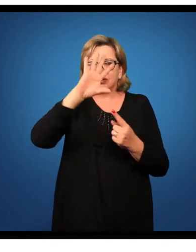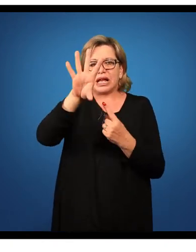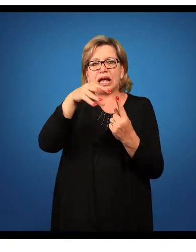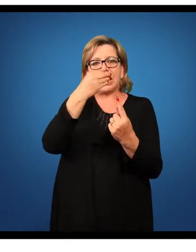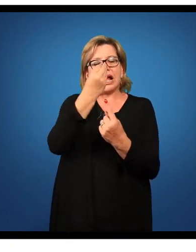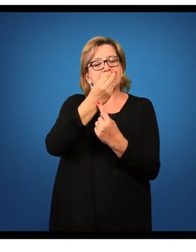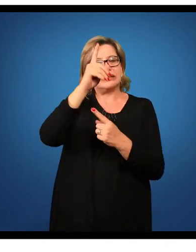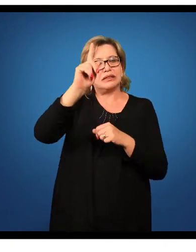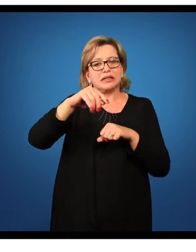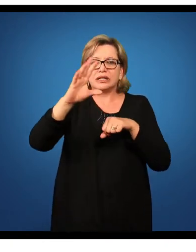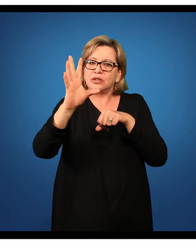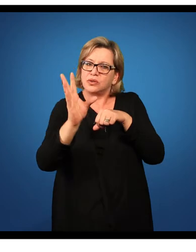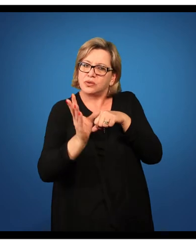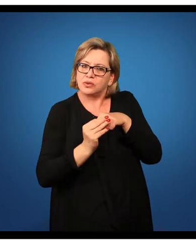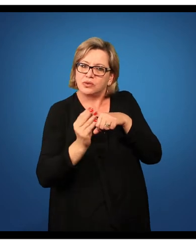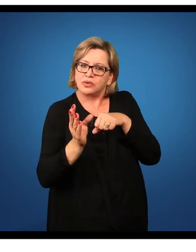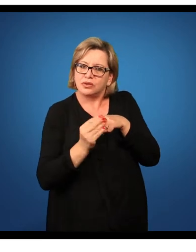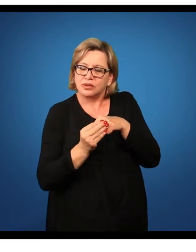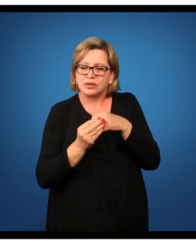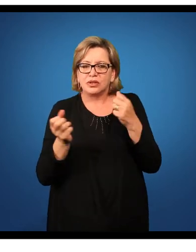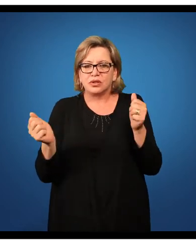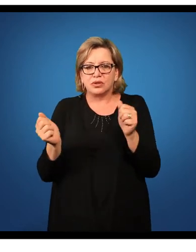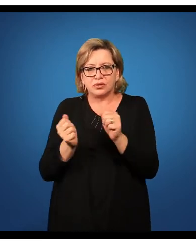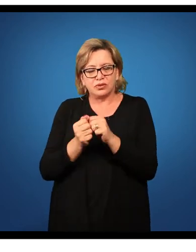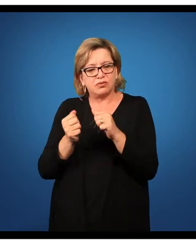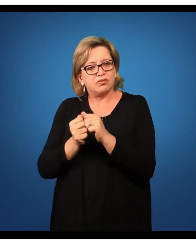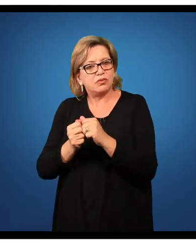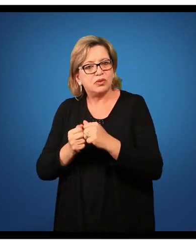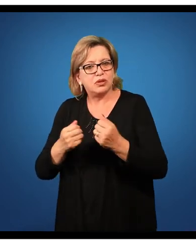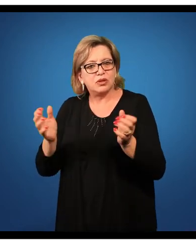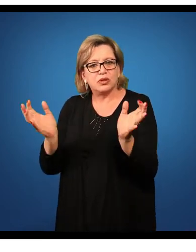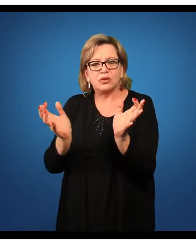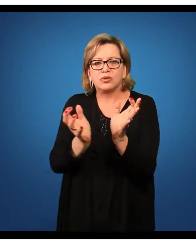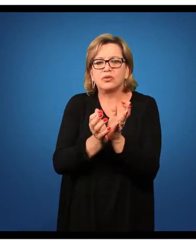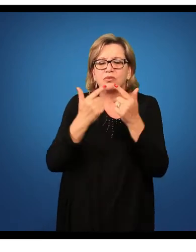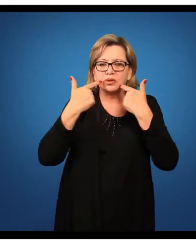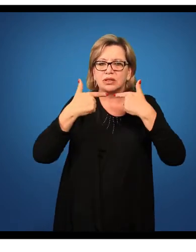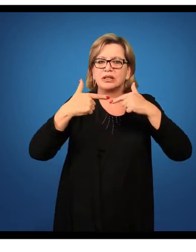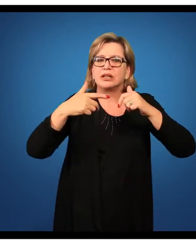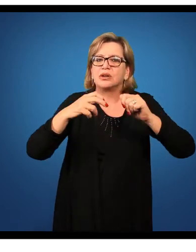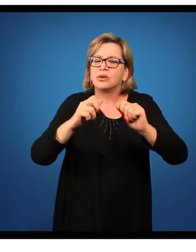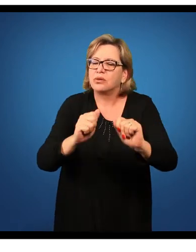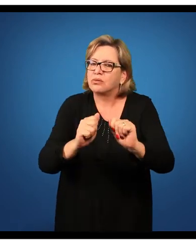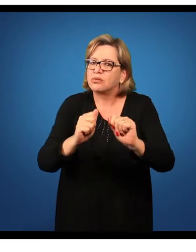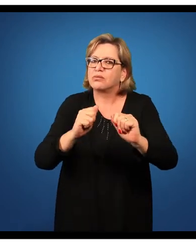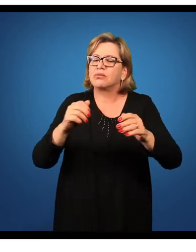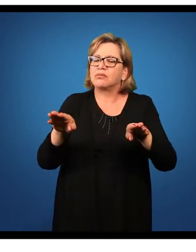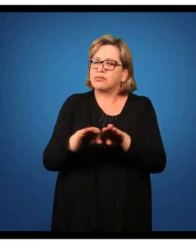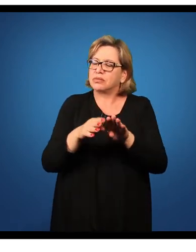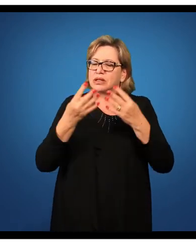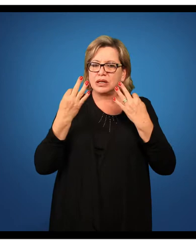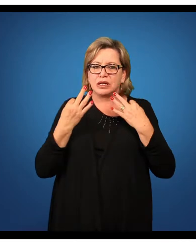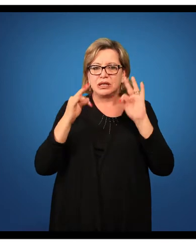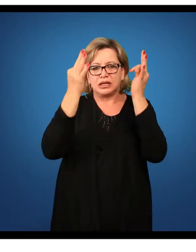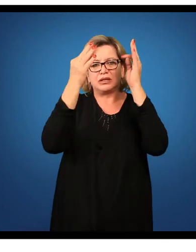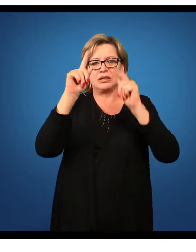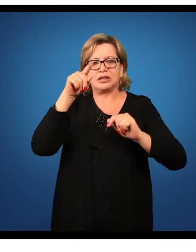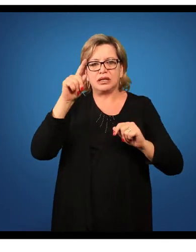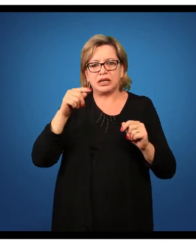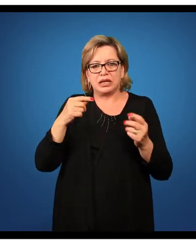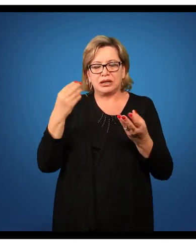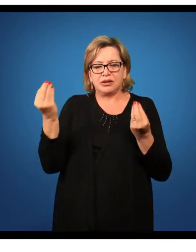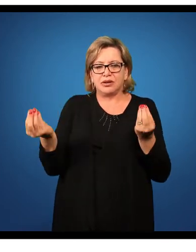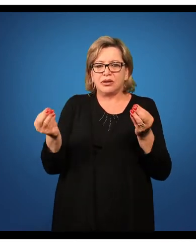conhecimento à qual está integrada dentro do grupo de linguagens códigos e suas tecnologias ela é tida como